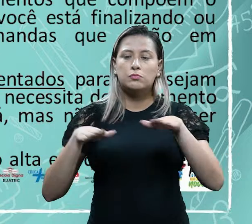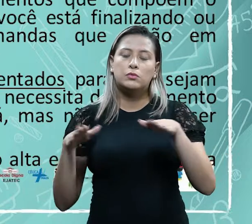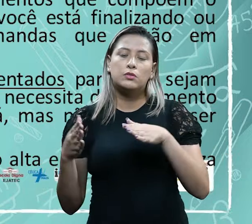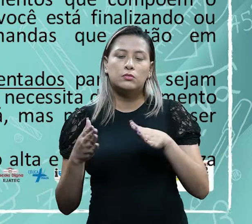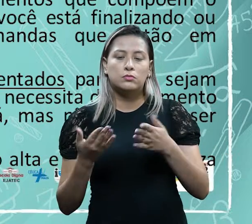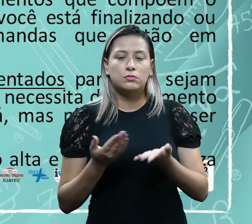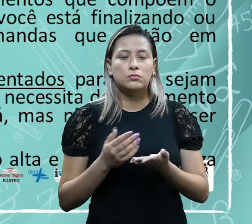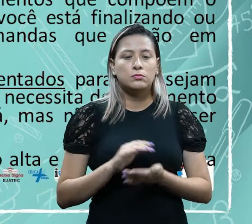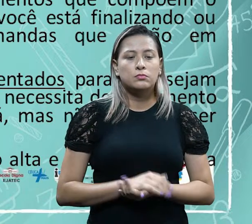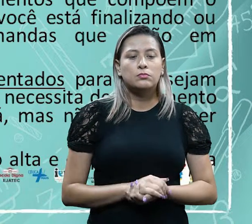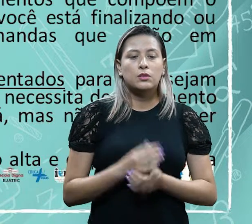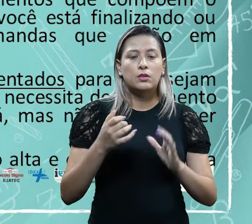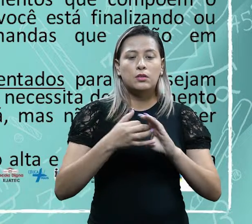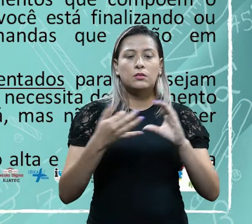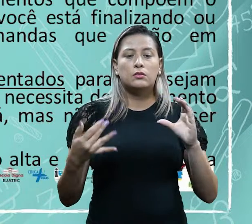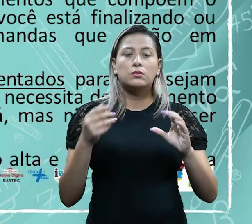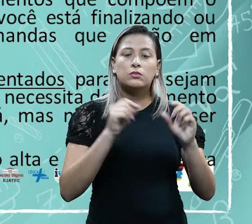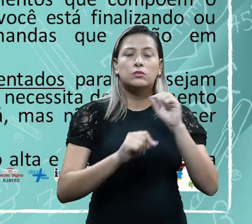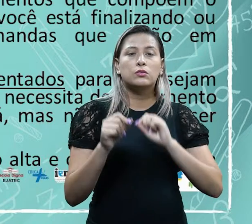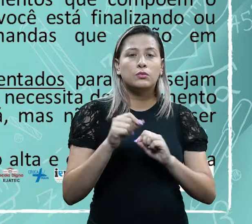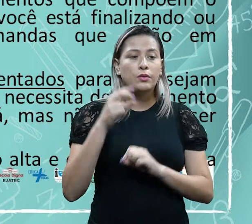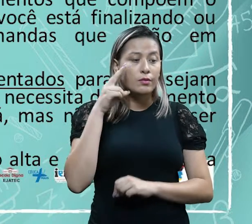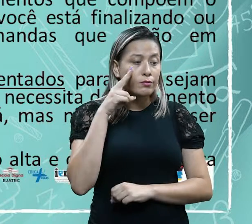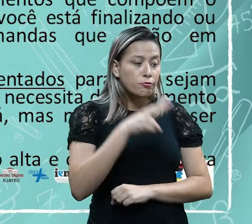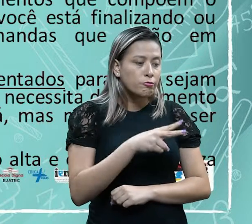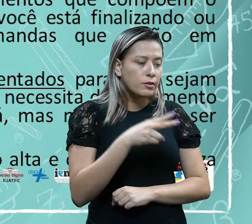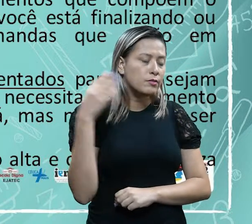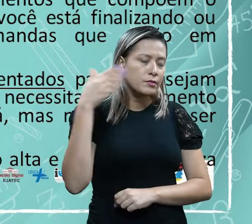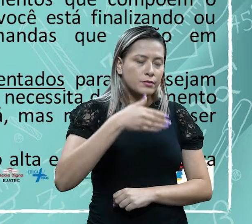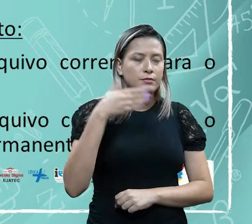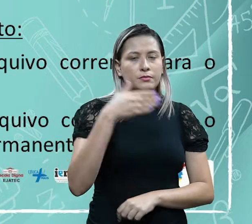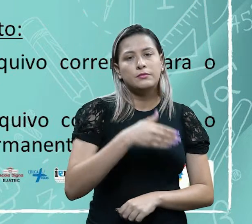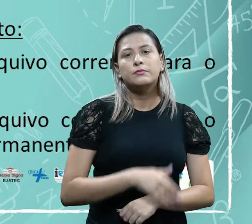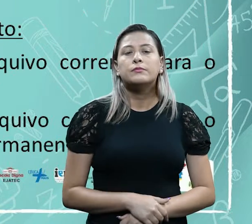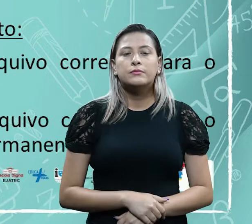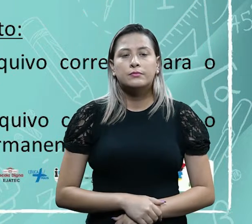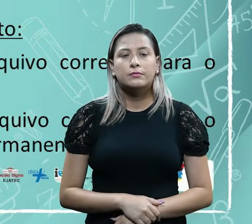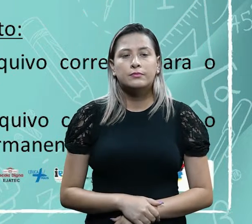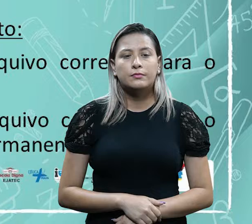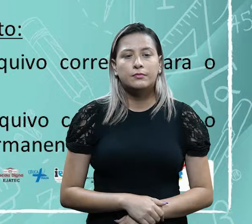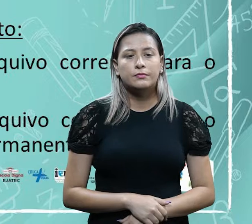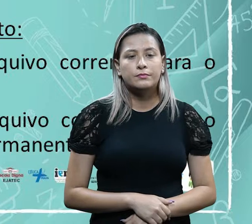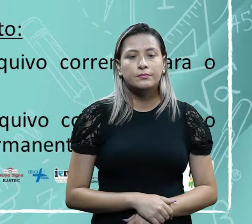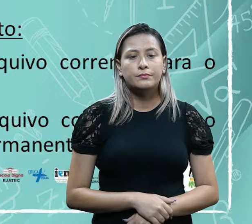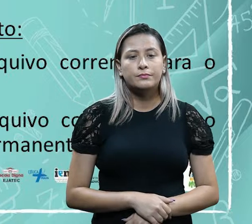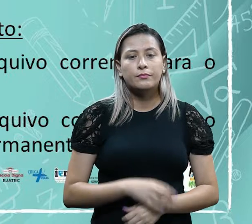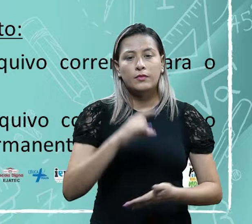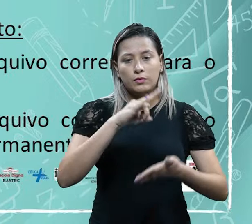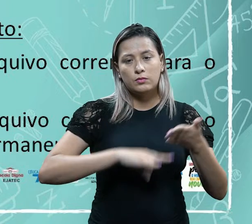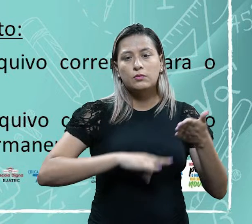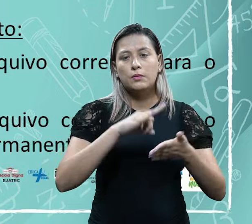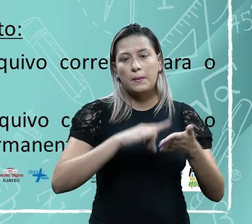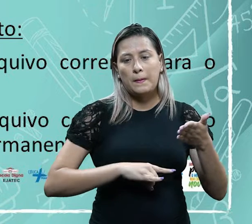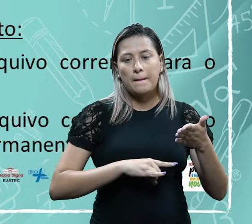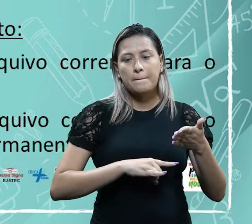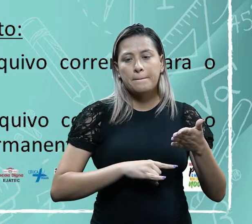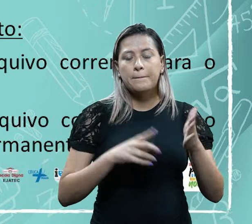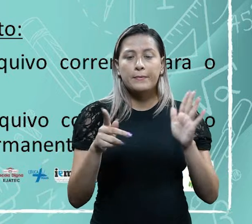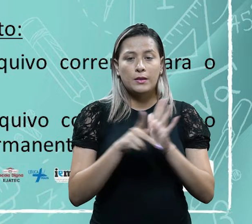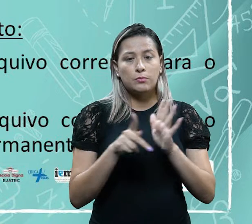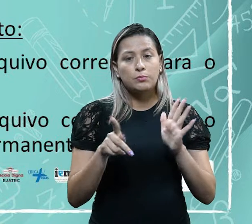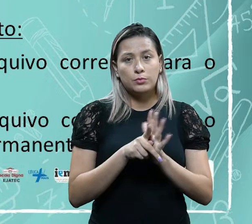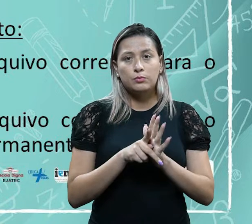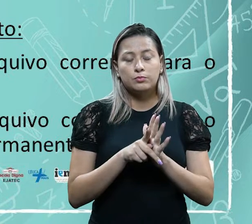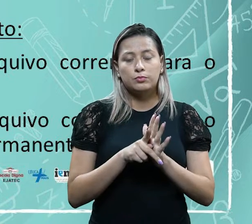que caracteriza um arquivo corrente é a consulta frequente. Bom, o acesso aos documentos correntes, ele é